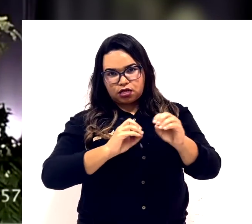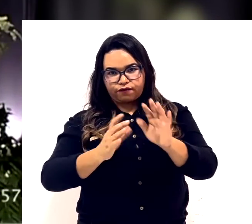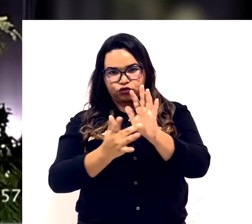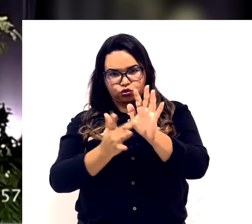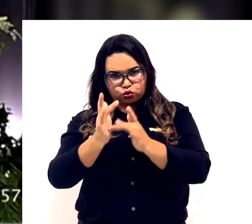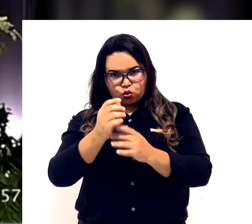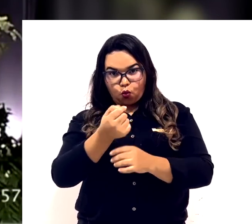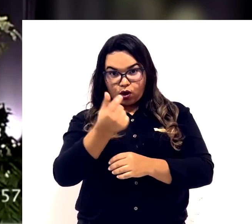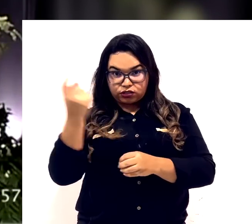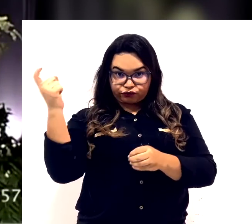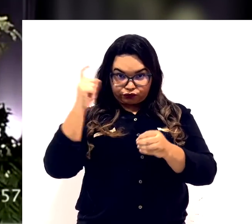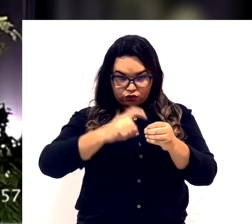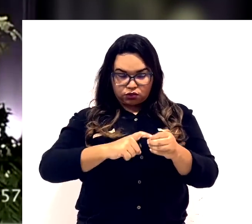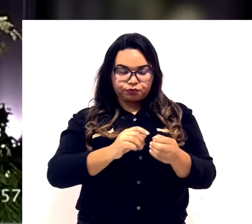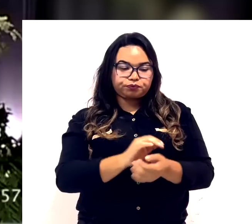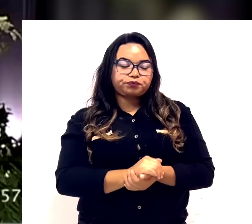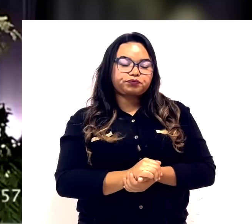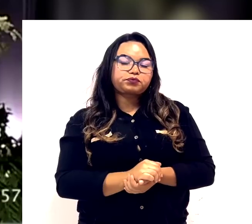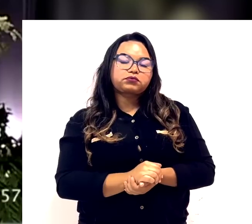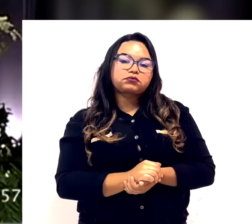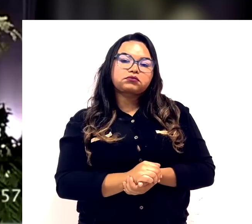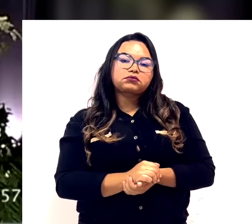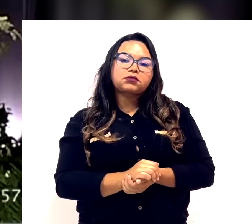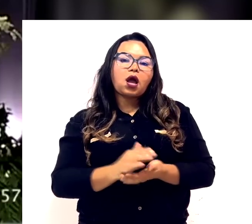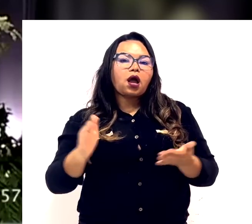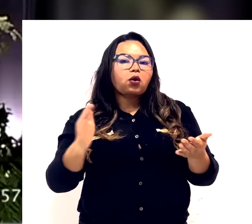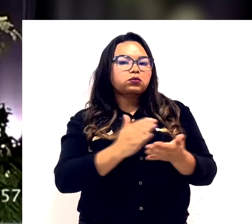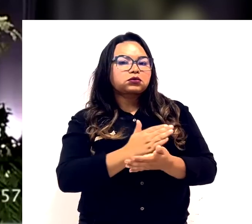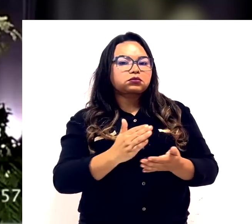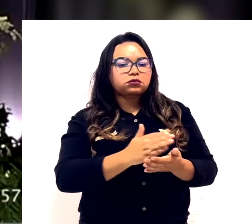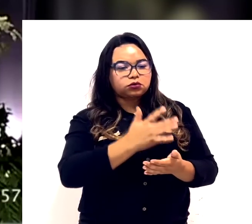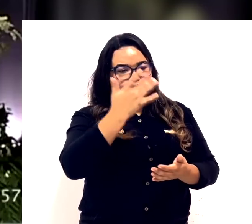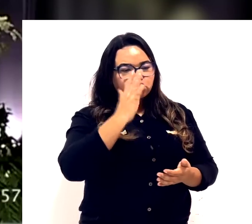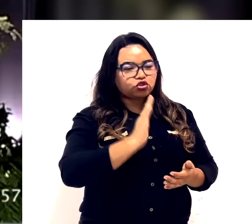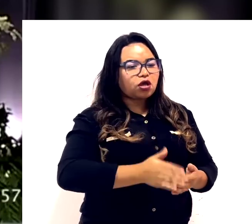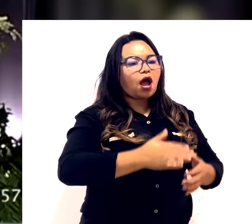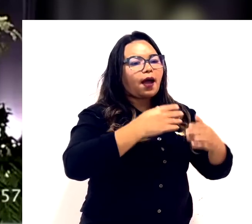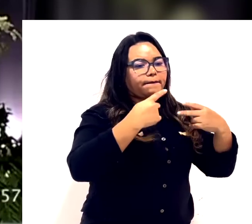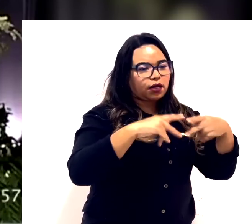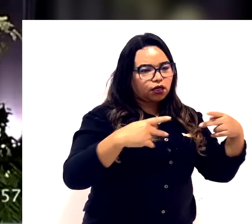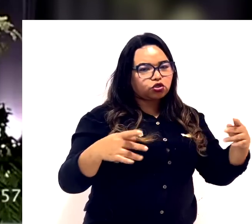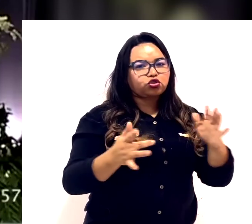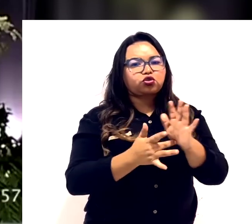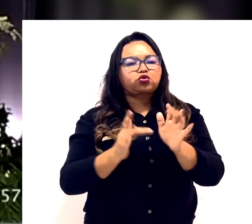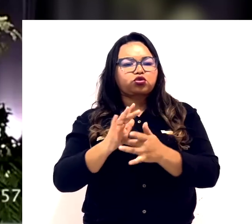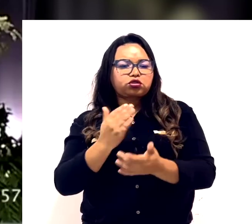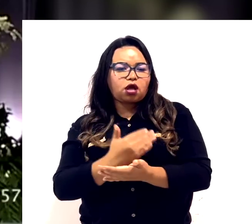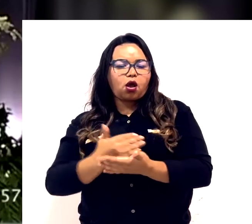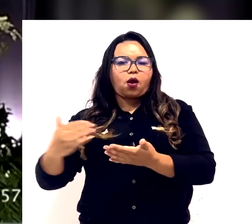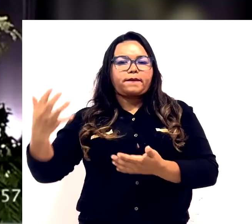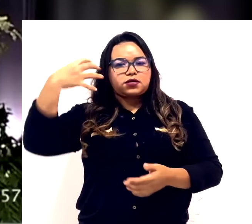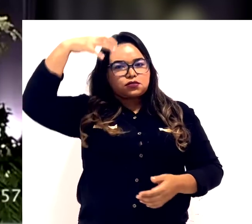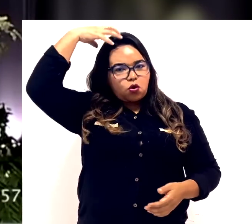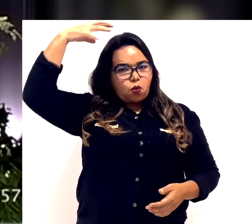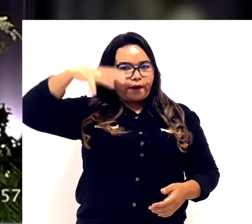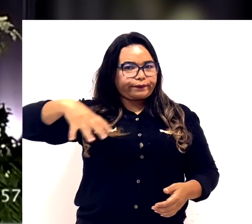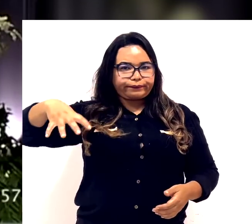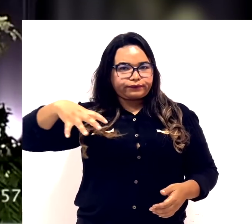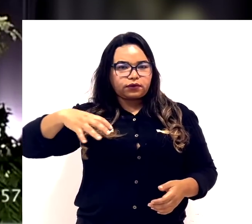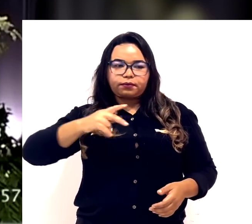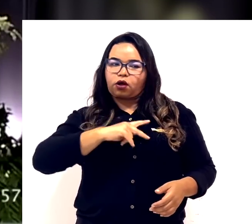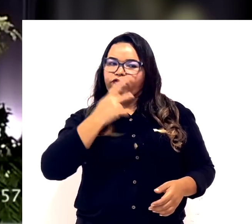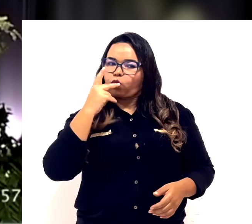E alguns estavam pregando que Cristo já estava reinando. E Paulo diz, não, não, não, não. Há algumas coisas que têm que